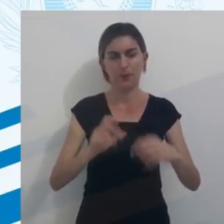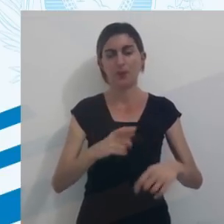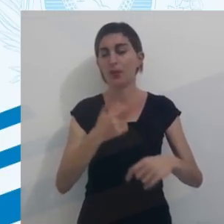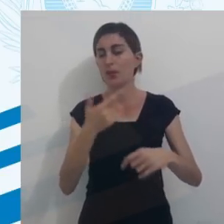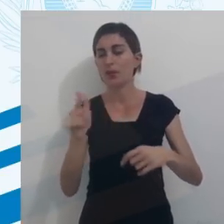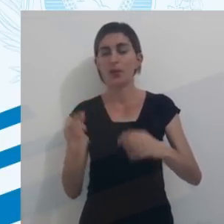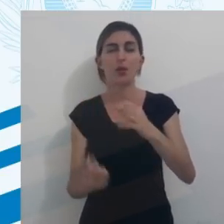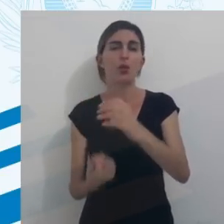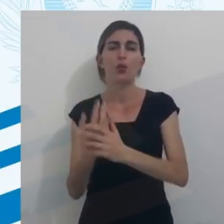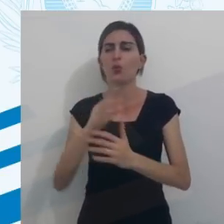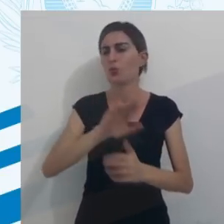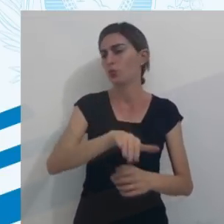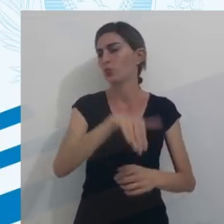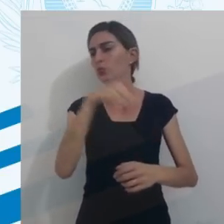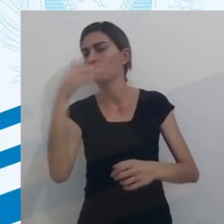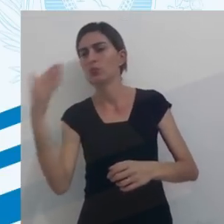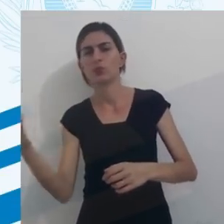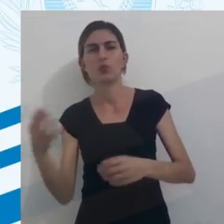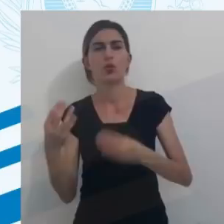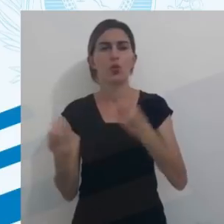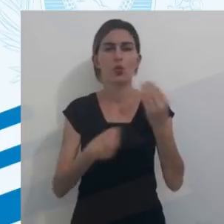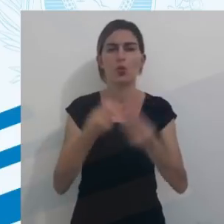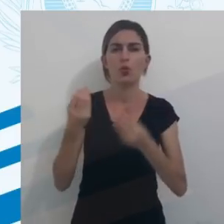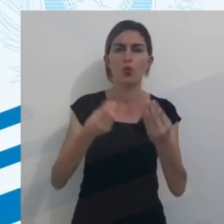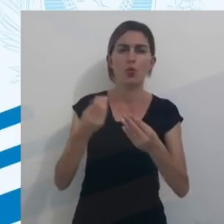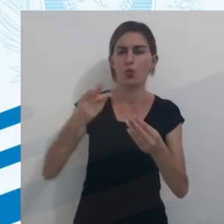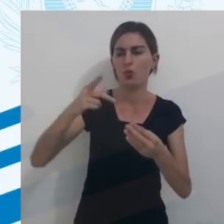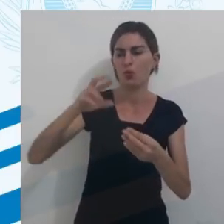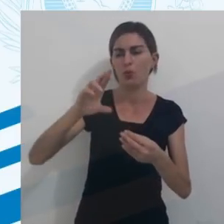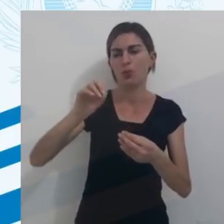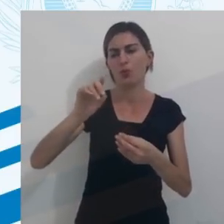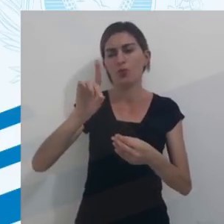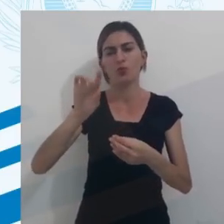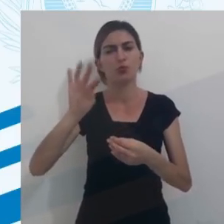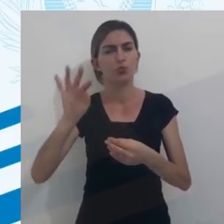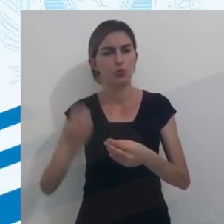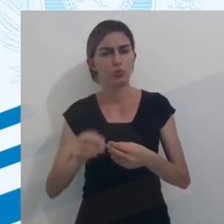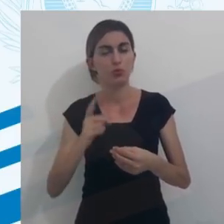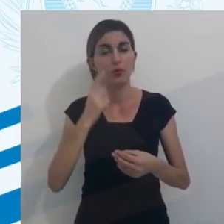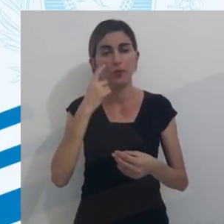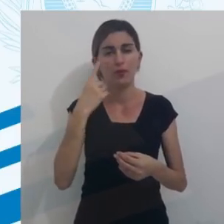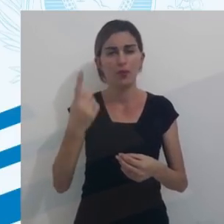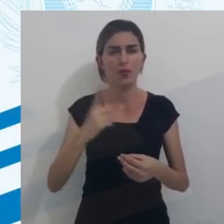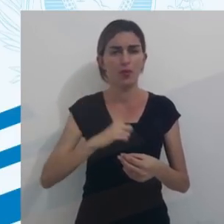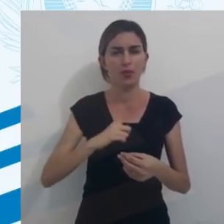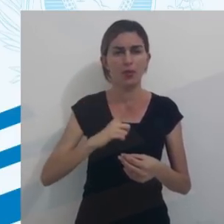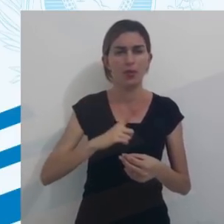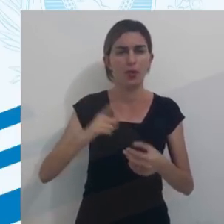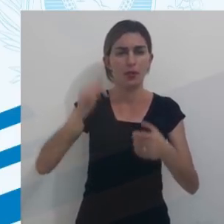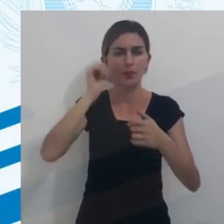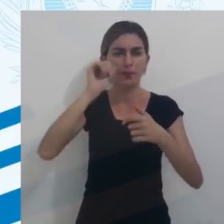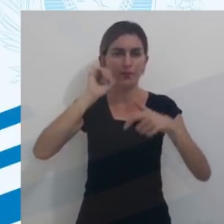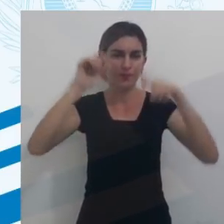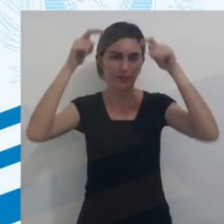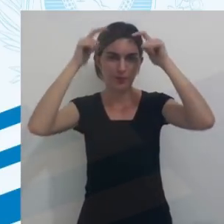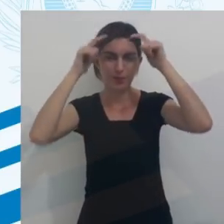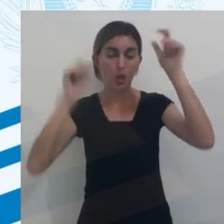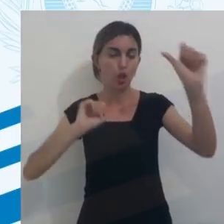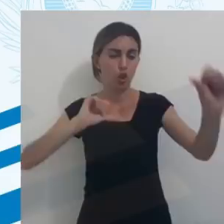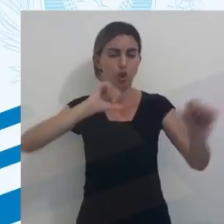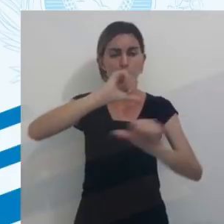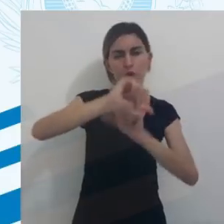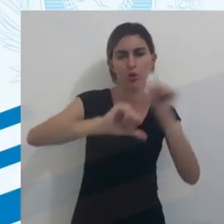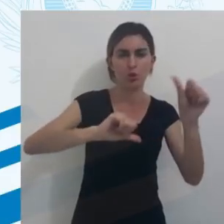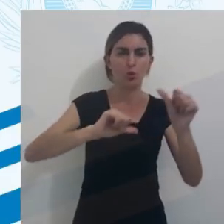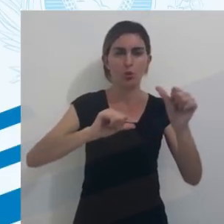de repente do outro lado, como produto, vejam que a princesa ela trocou o plebeio